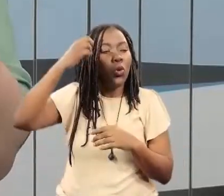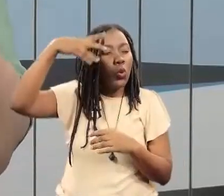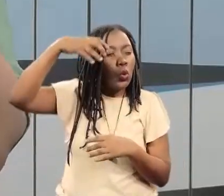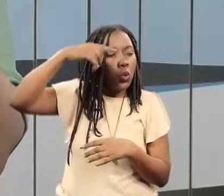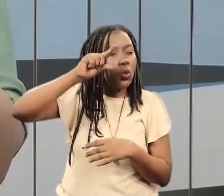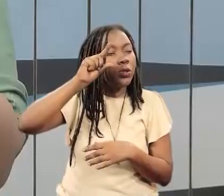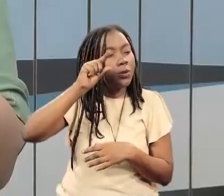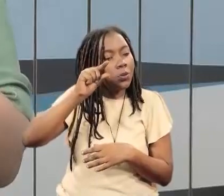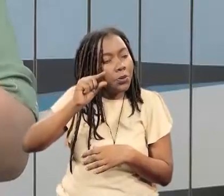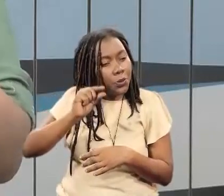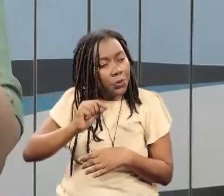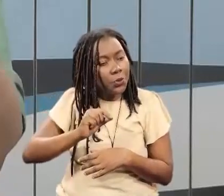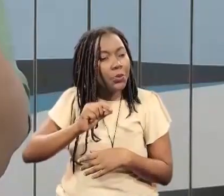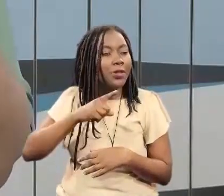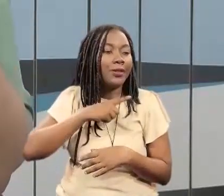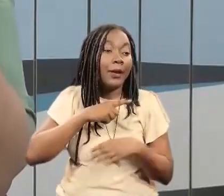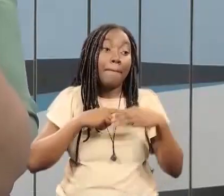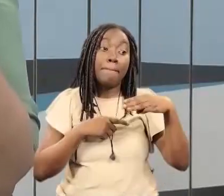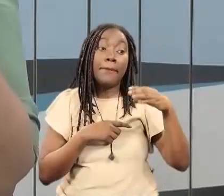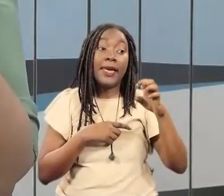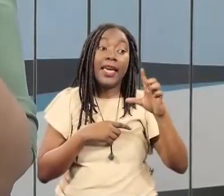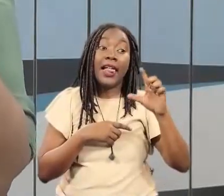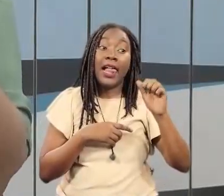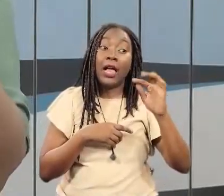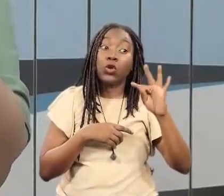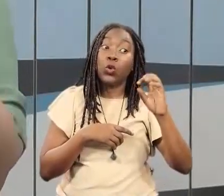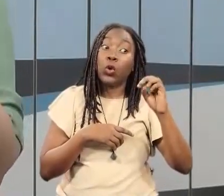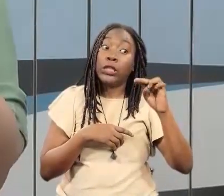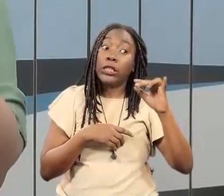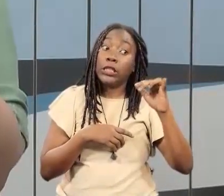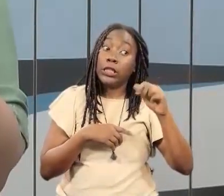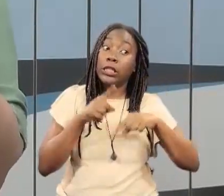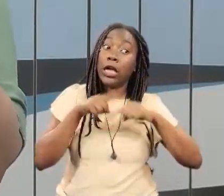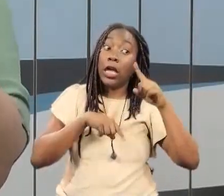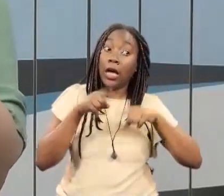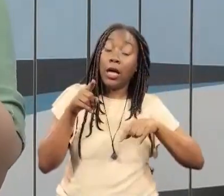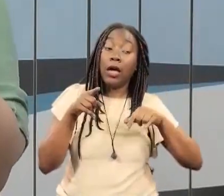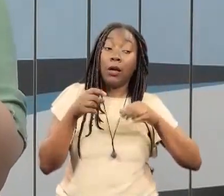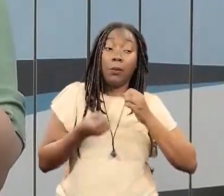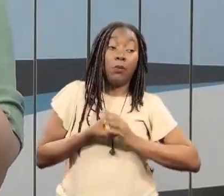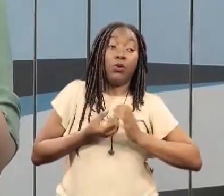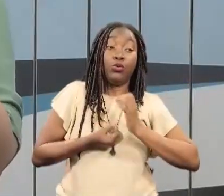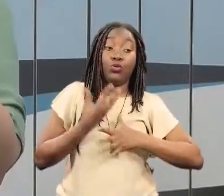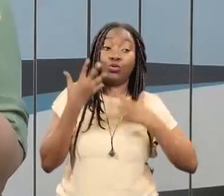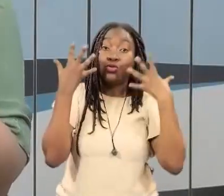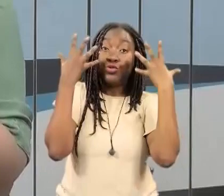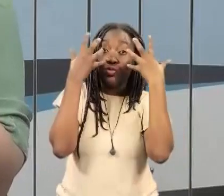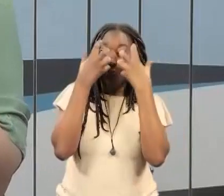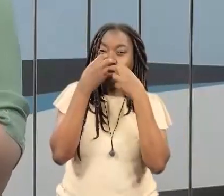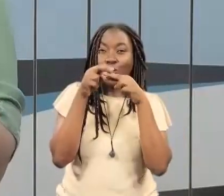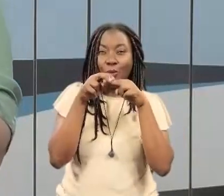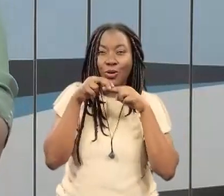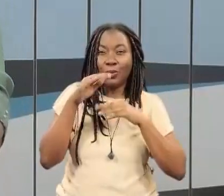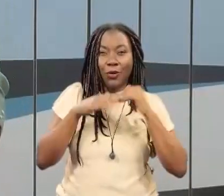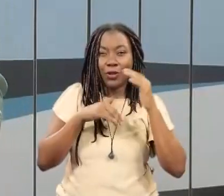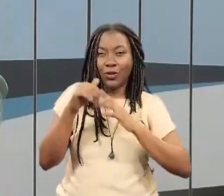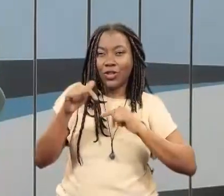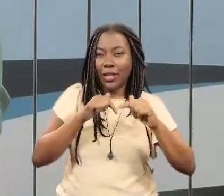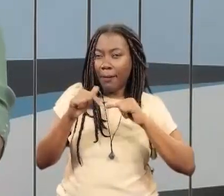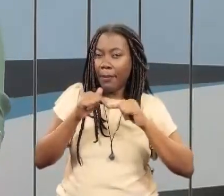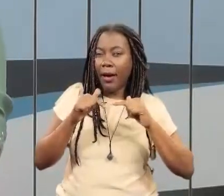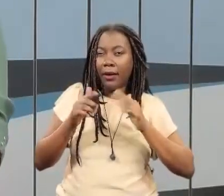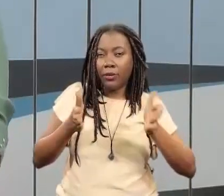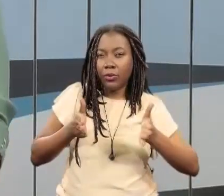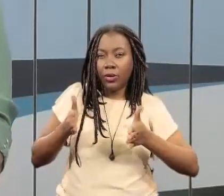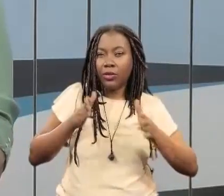gente tem a melatonina, que é uma substância que o nosso corpo produz no escuro. Por isso que as profissões que trabalham durante a noite têm